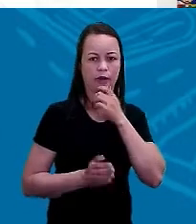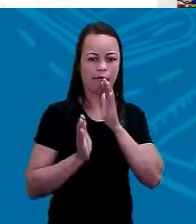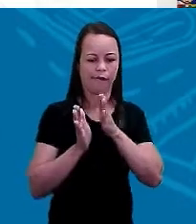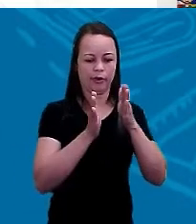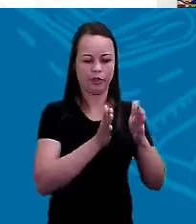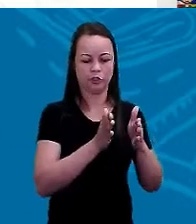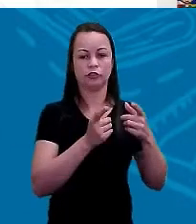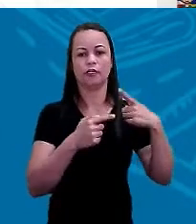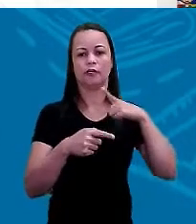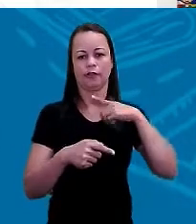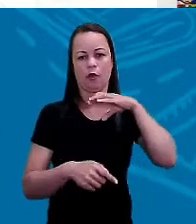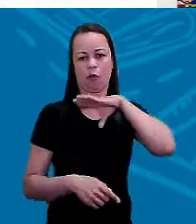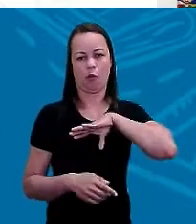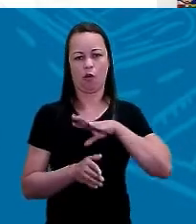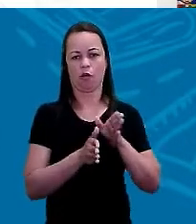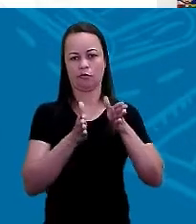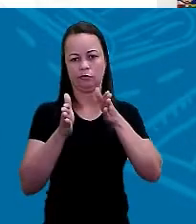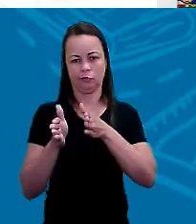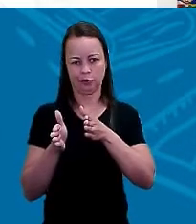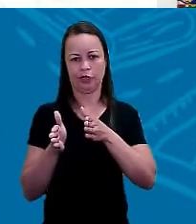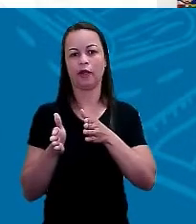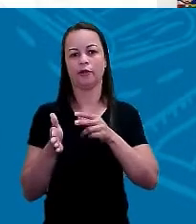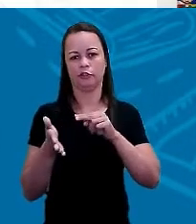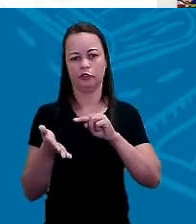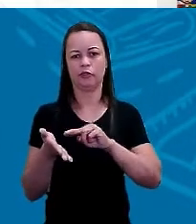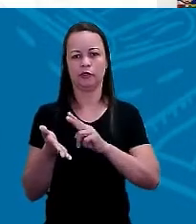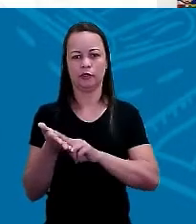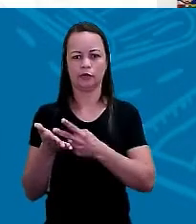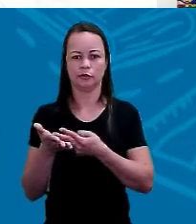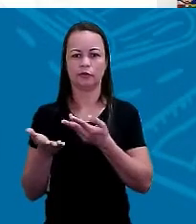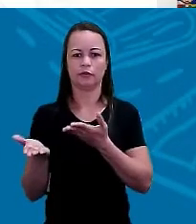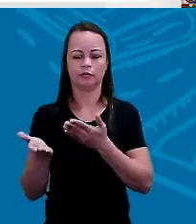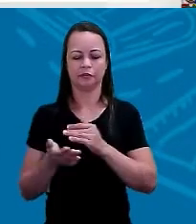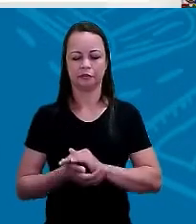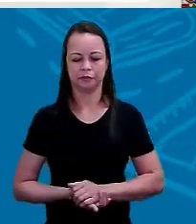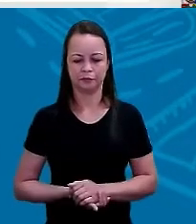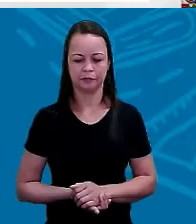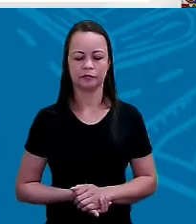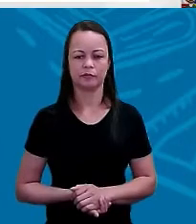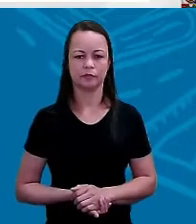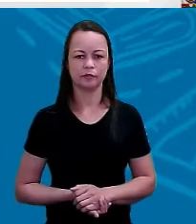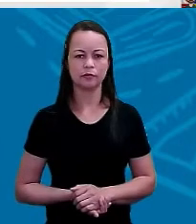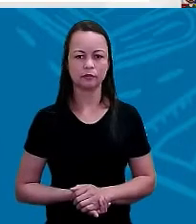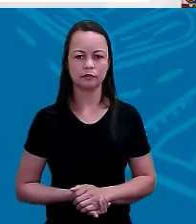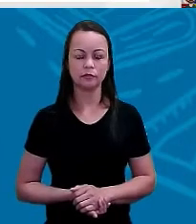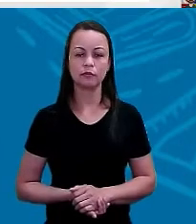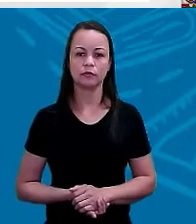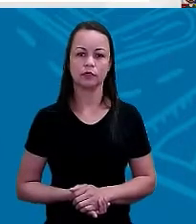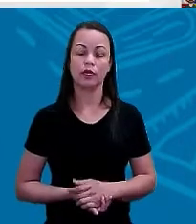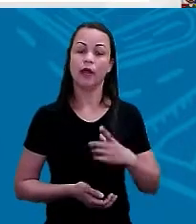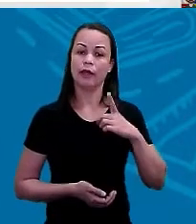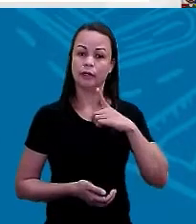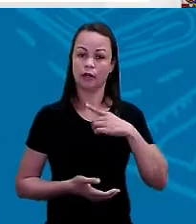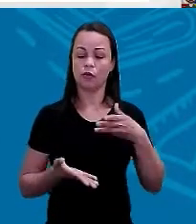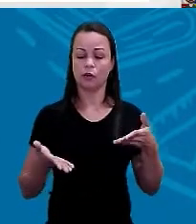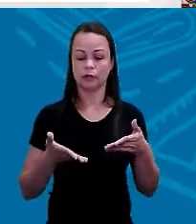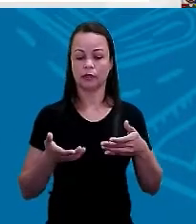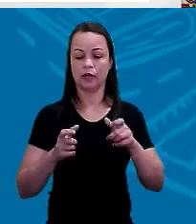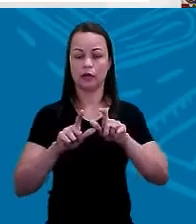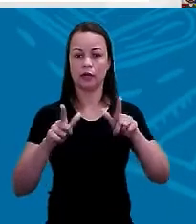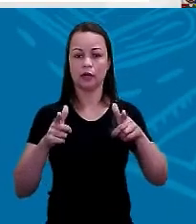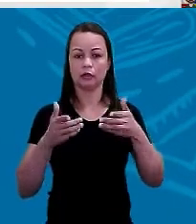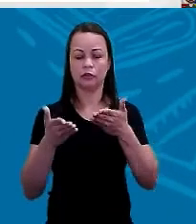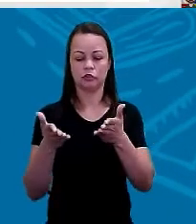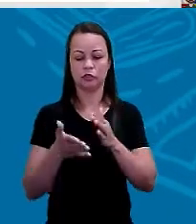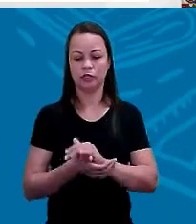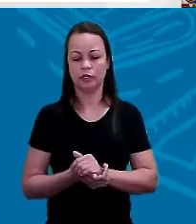zona, isso é um falso cognato. O que é falso cognato? É aquela palavra que parece, mas não é. E aqui a gente tem um feedback de